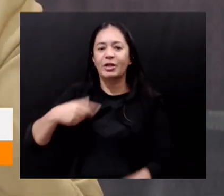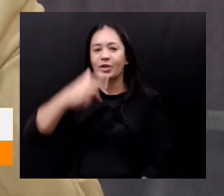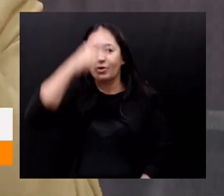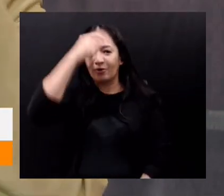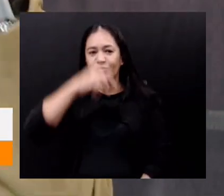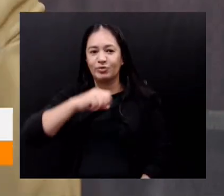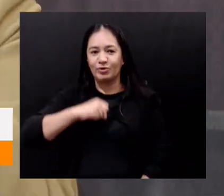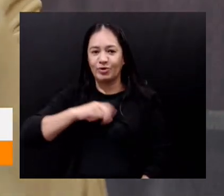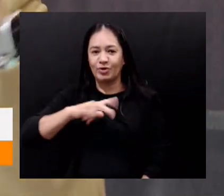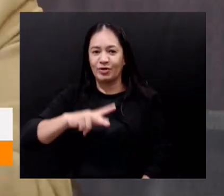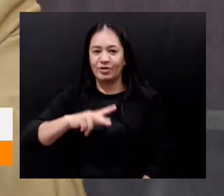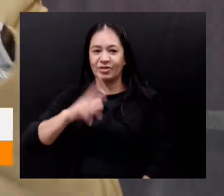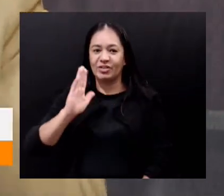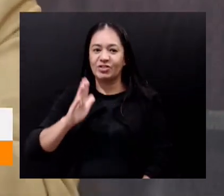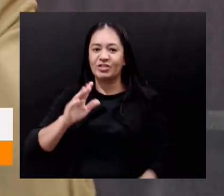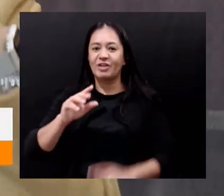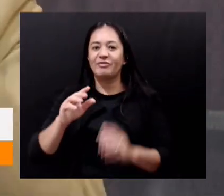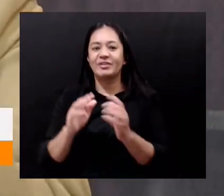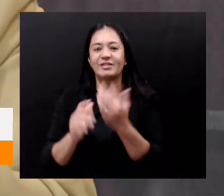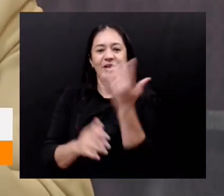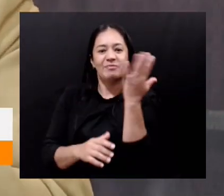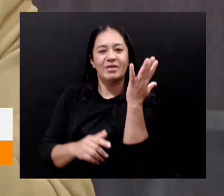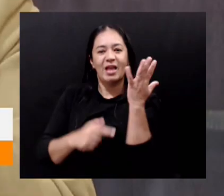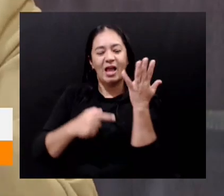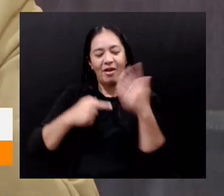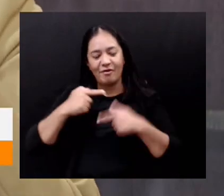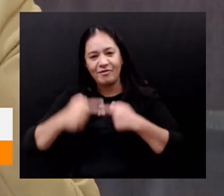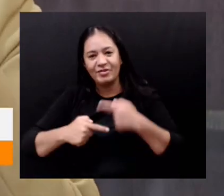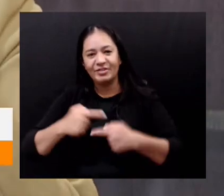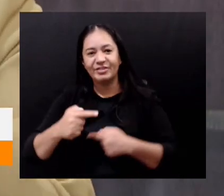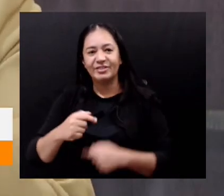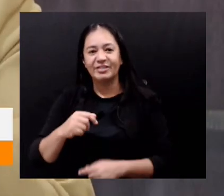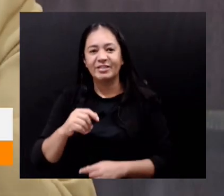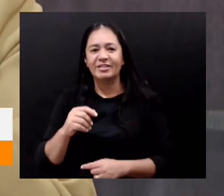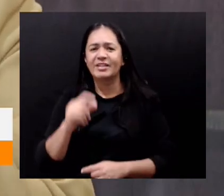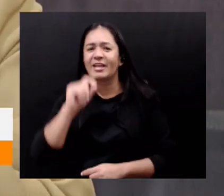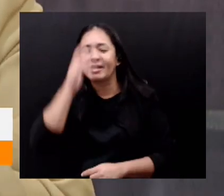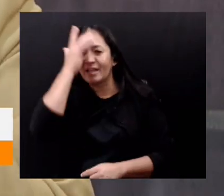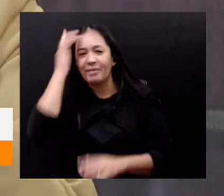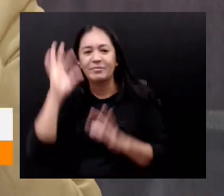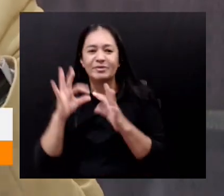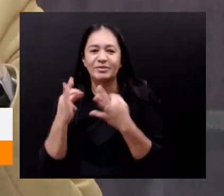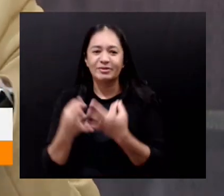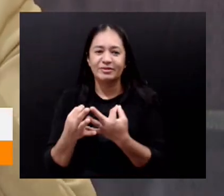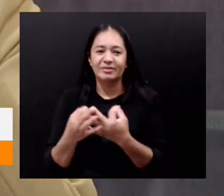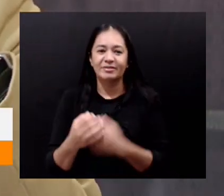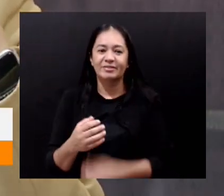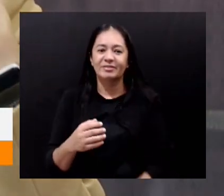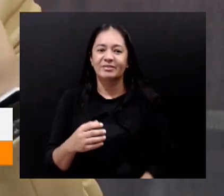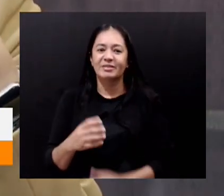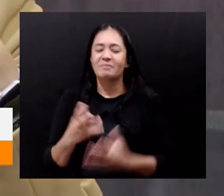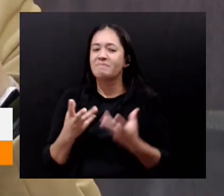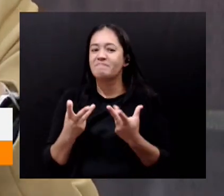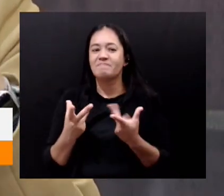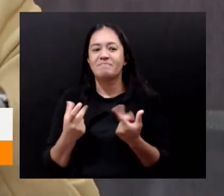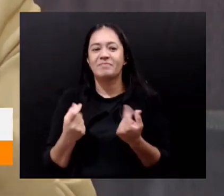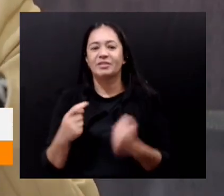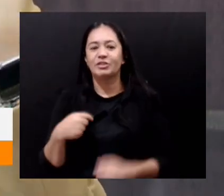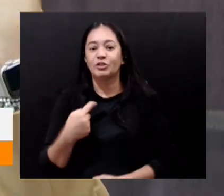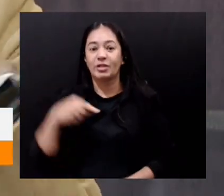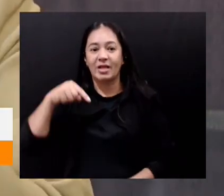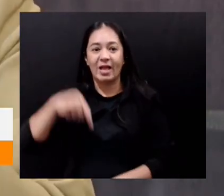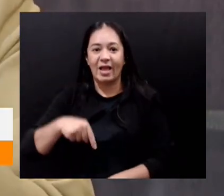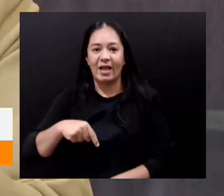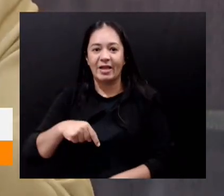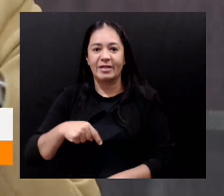genealógica para saber quem era um membro da família, o nome. É muito gratificante. Nós não estamos aqui por acaso, nós estamos aqui